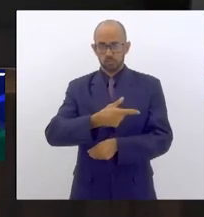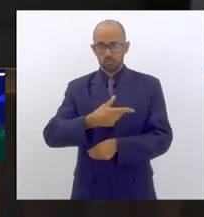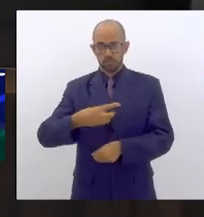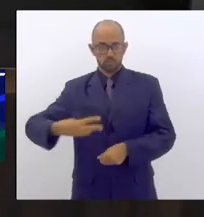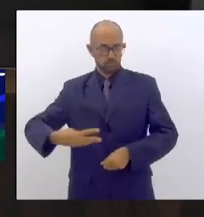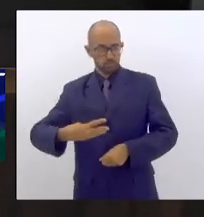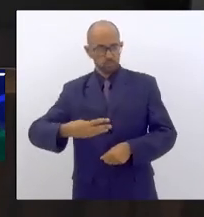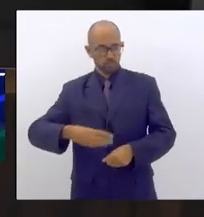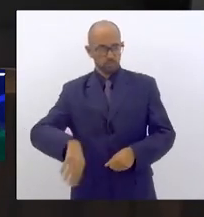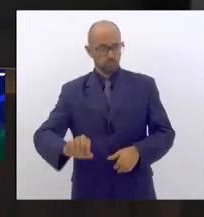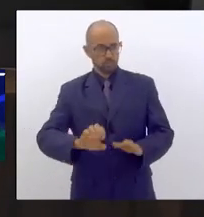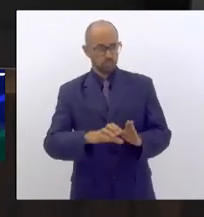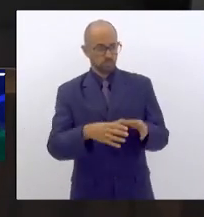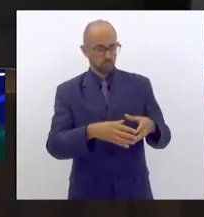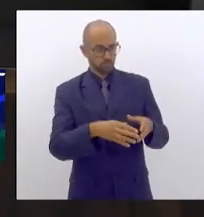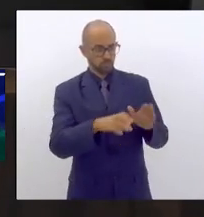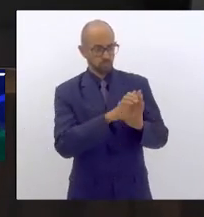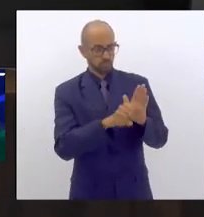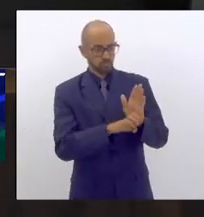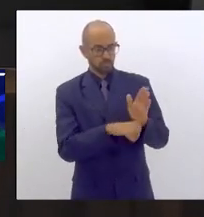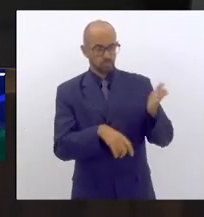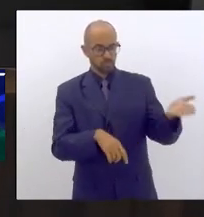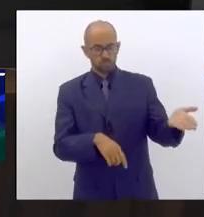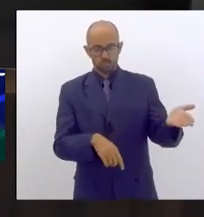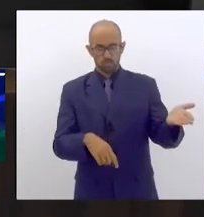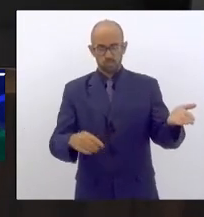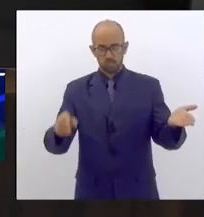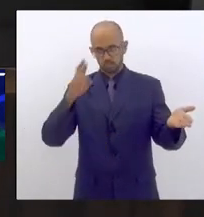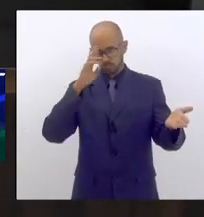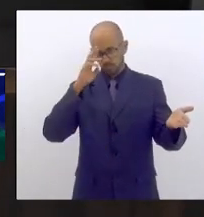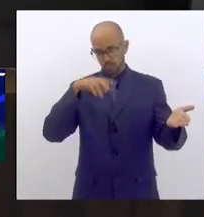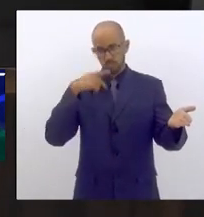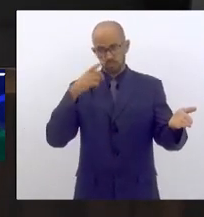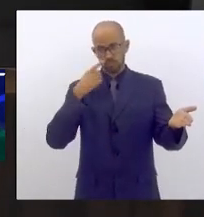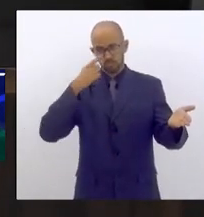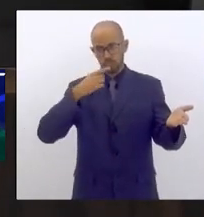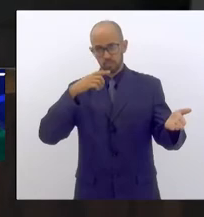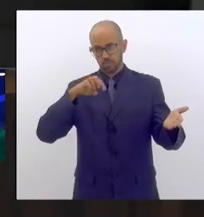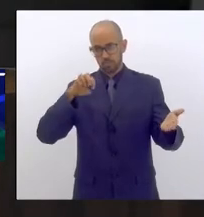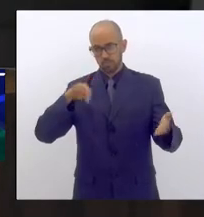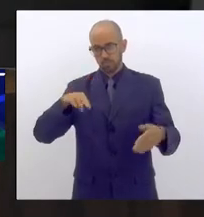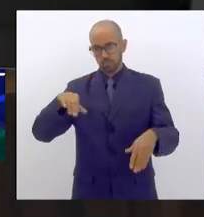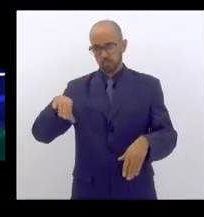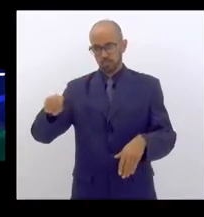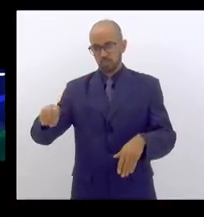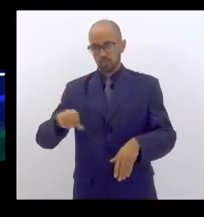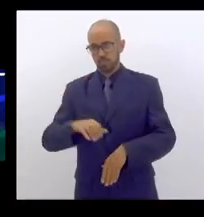parecer da Comissão de Emendas Constitucionais e Vetos. Para emitir parecer, deputado Marcelo Dino.